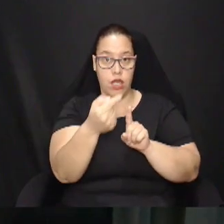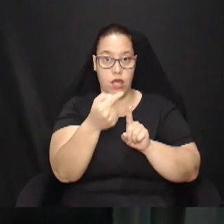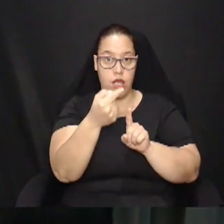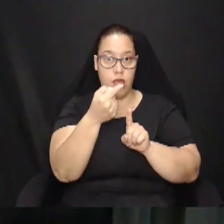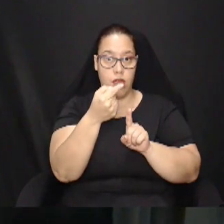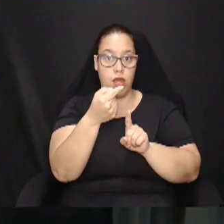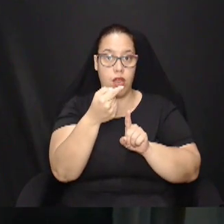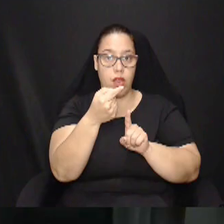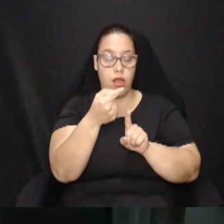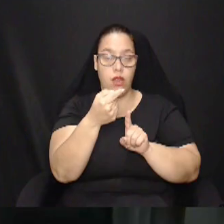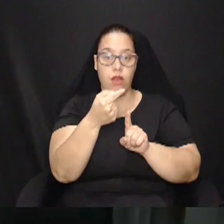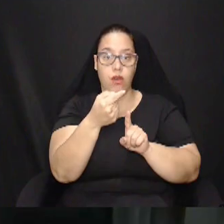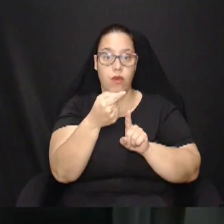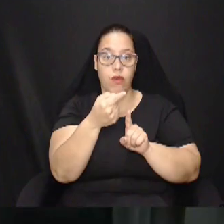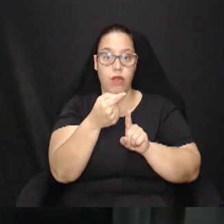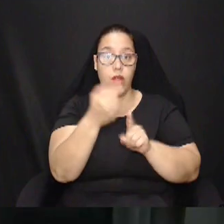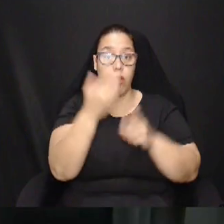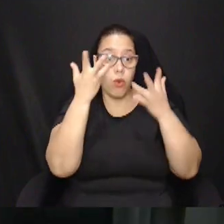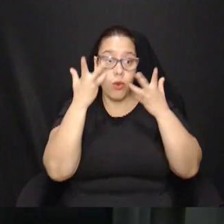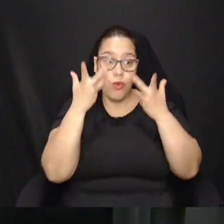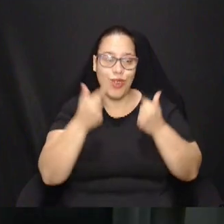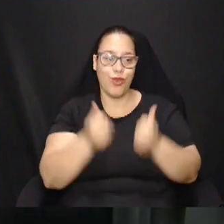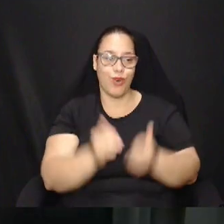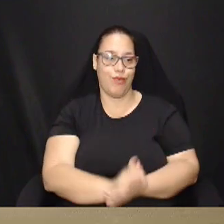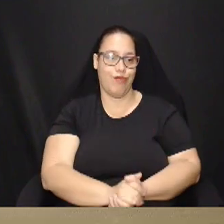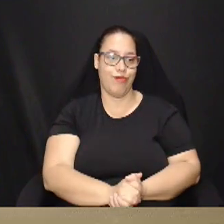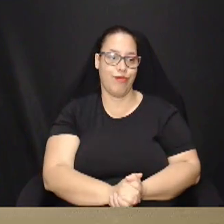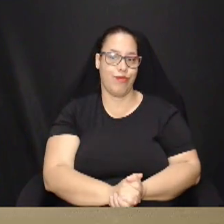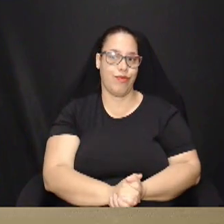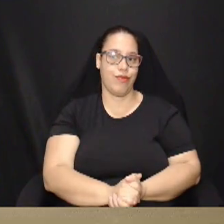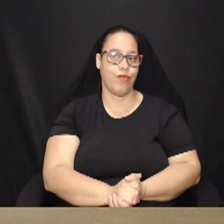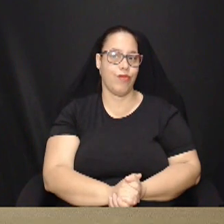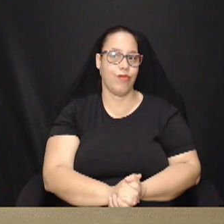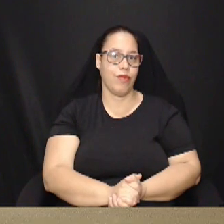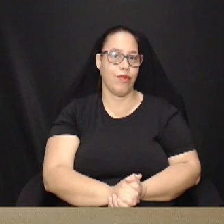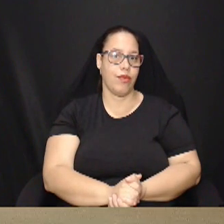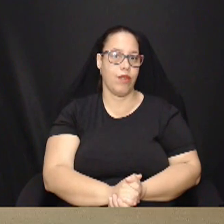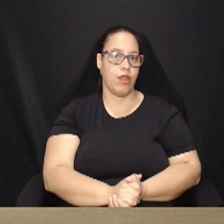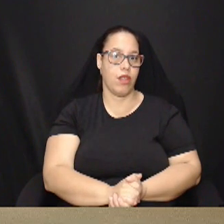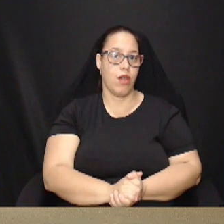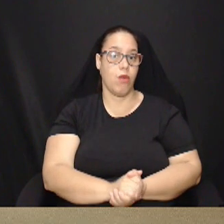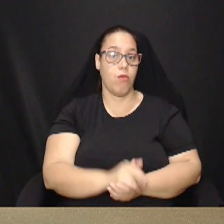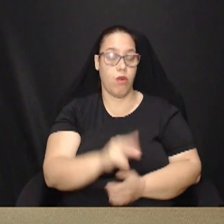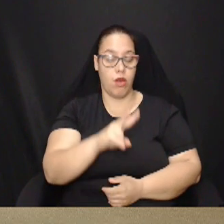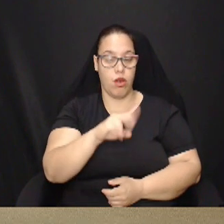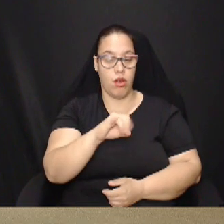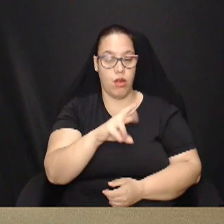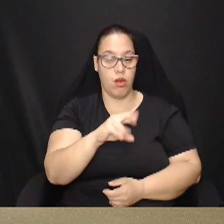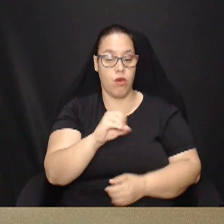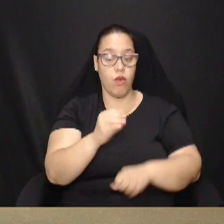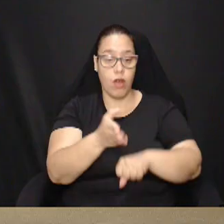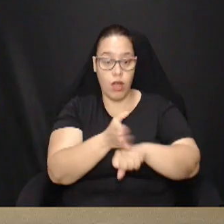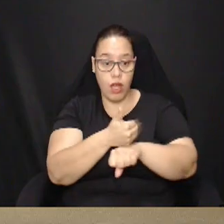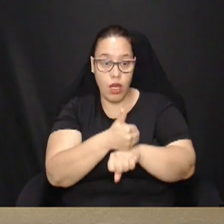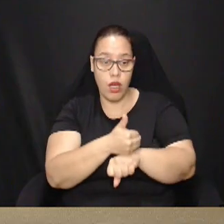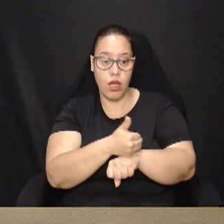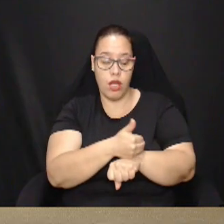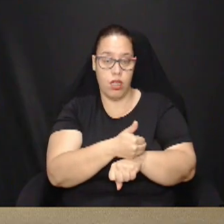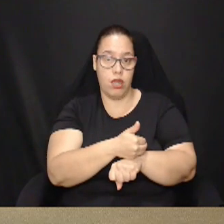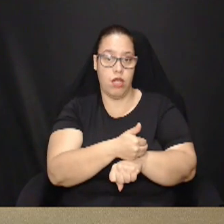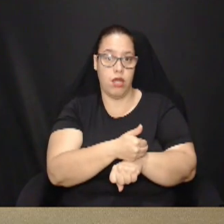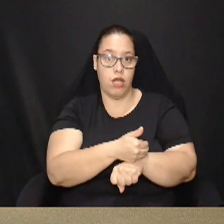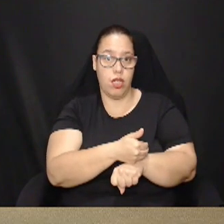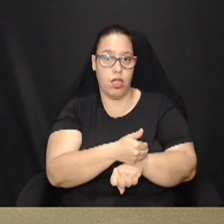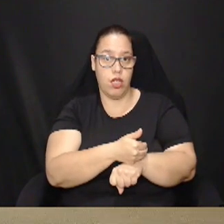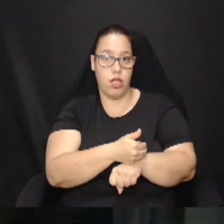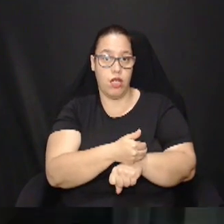por coito natural. ¿Por quê? Porque foram para in vitro precocemente. Isso está cheio,